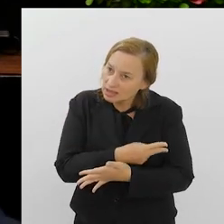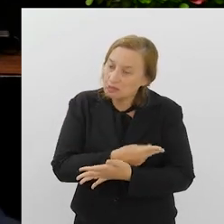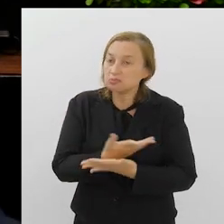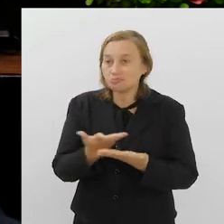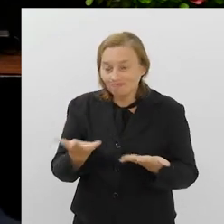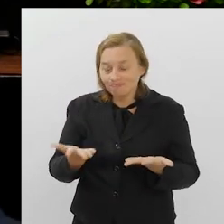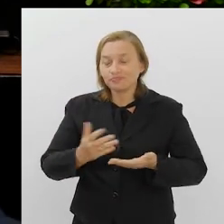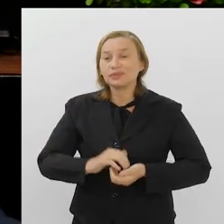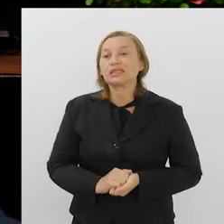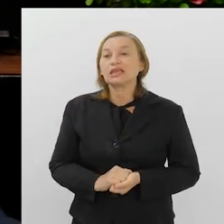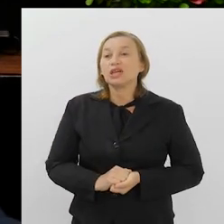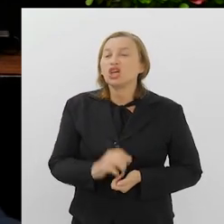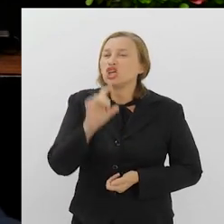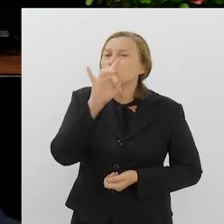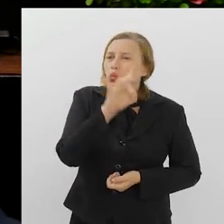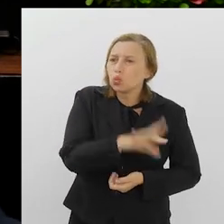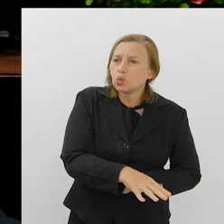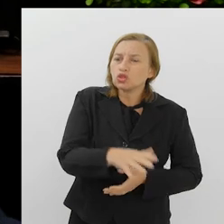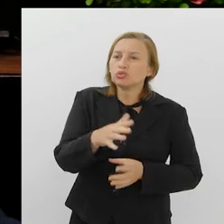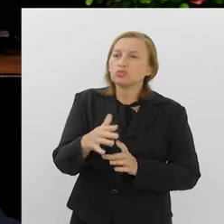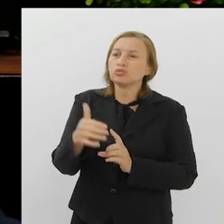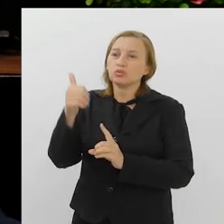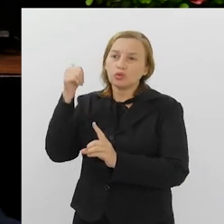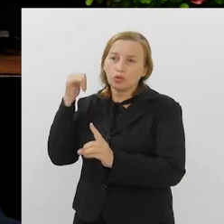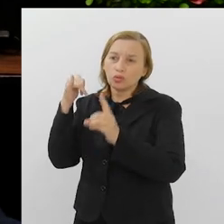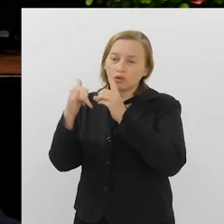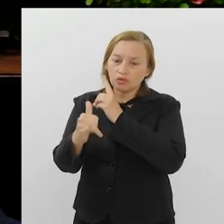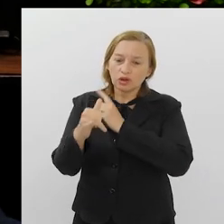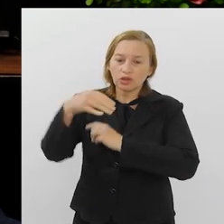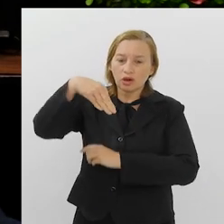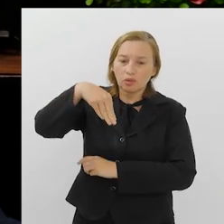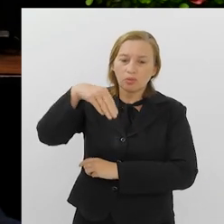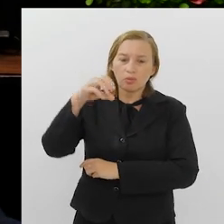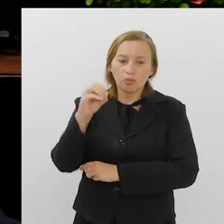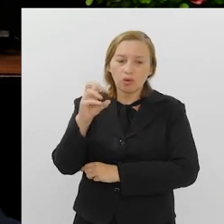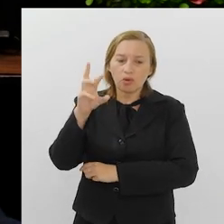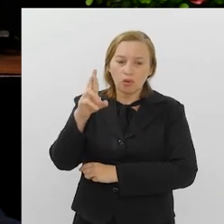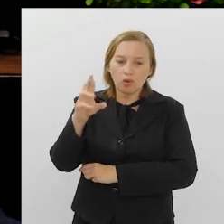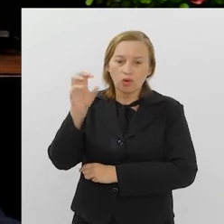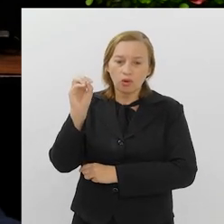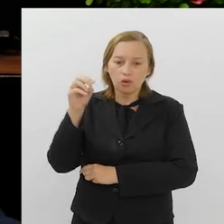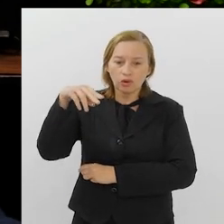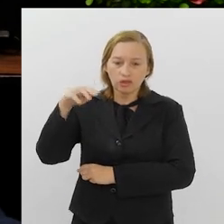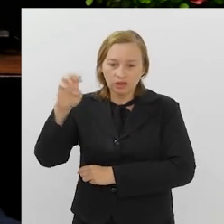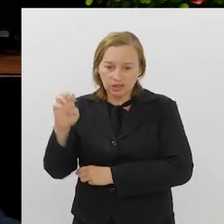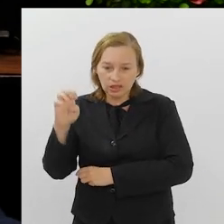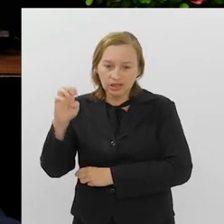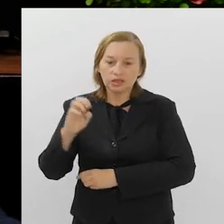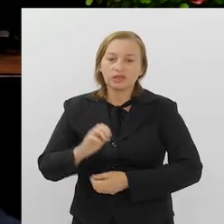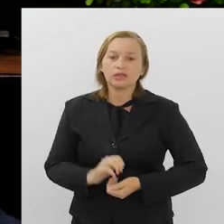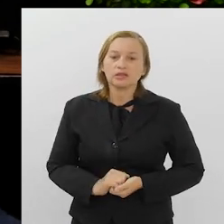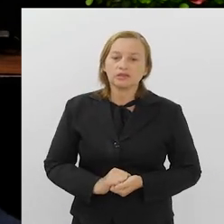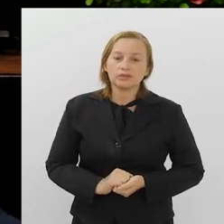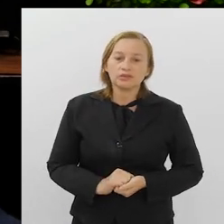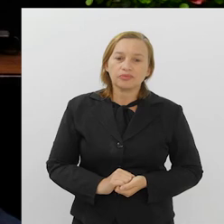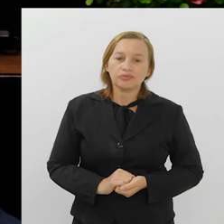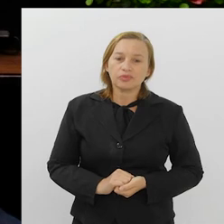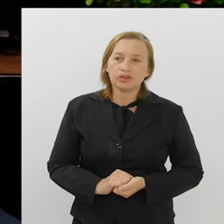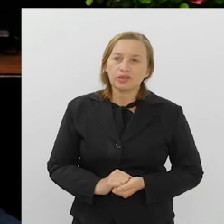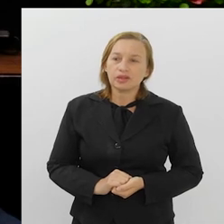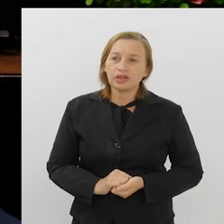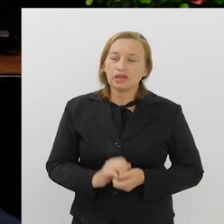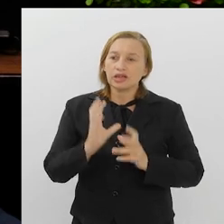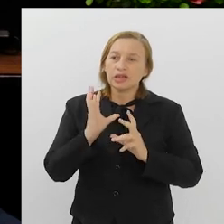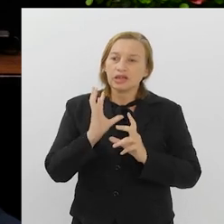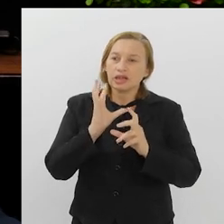fato isso aconteceu e o último profeta morone lá da dos pináculos do